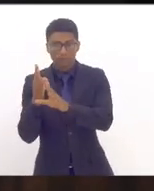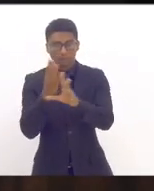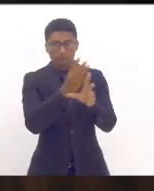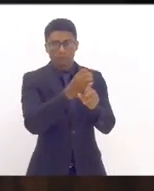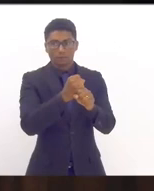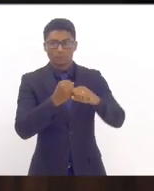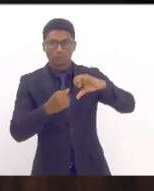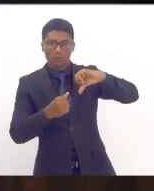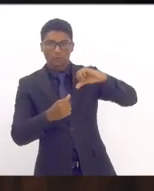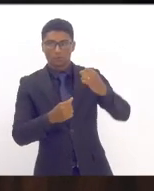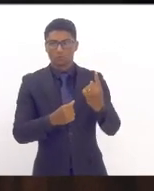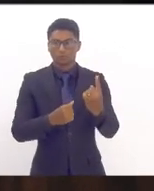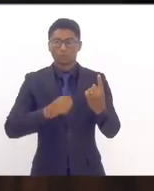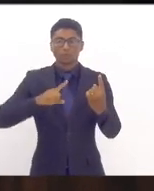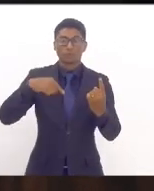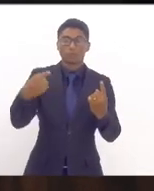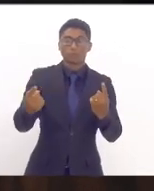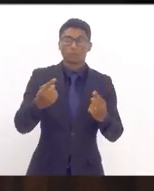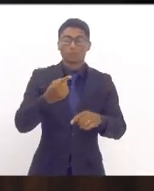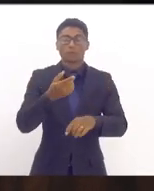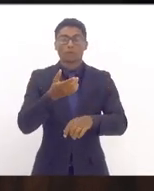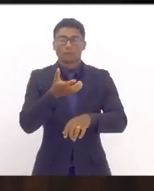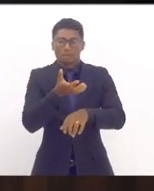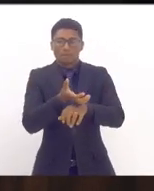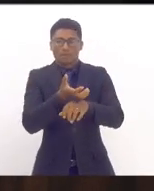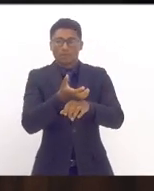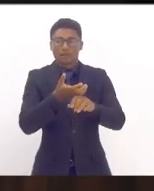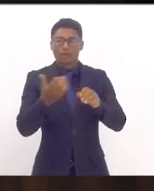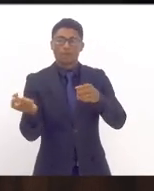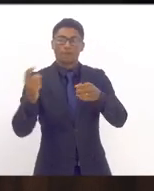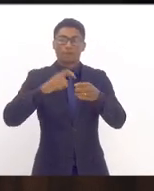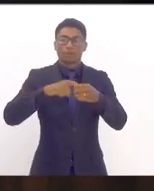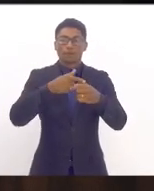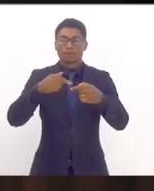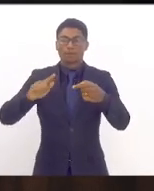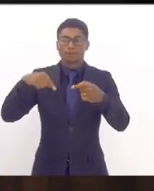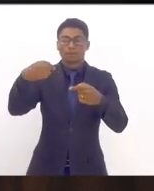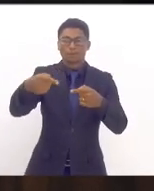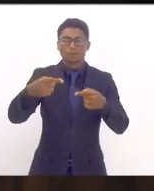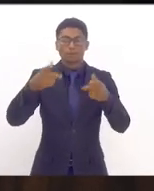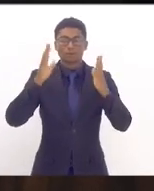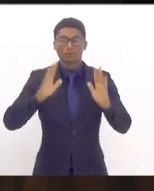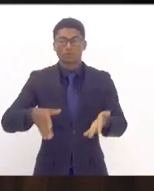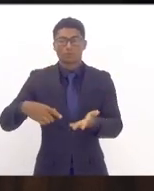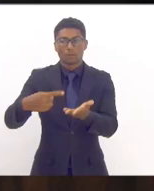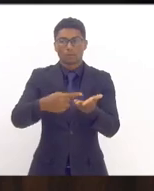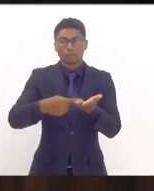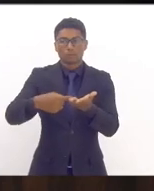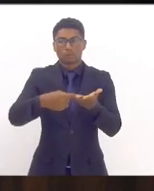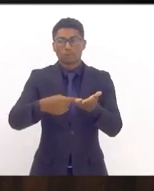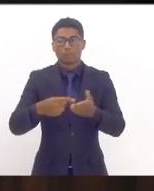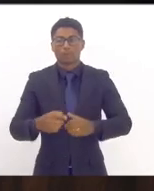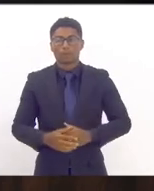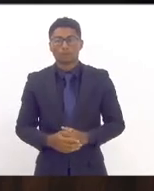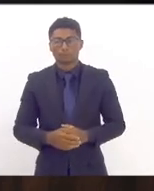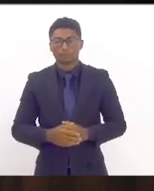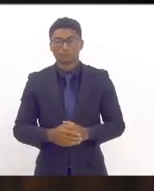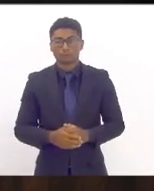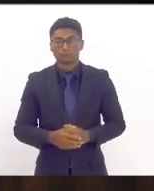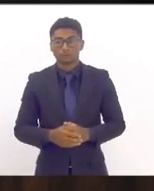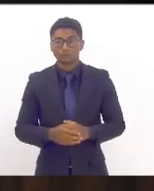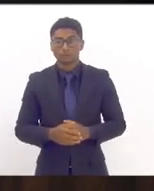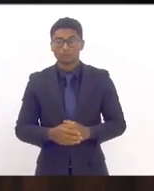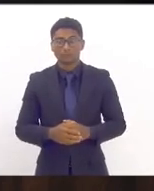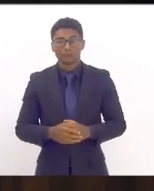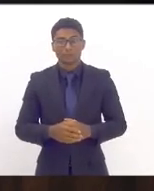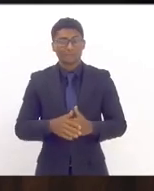voltar com a matéria acordada na próxima semana no mínimo na próxima quer dizer no máximo